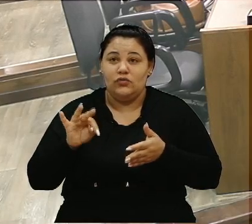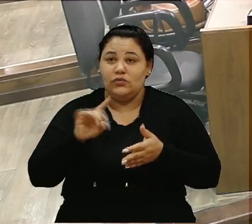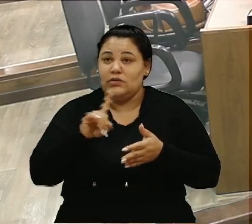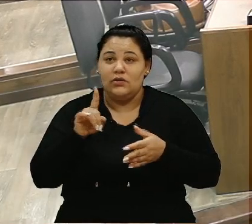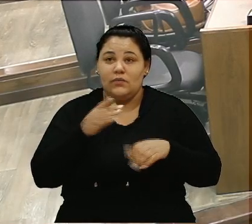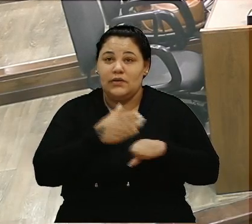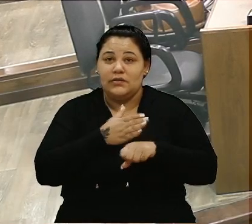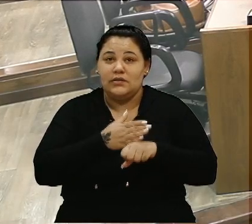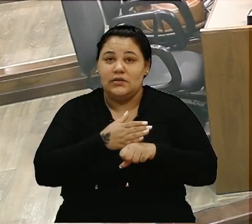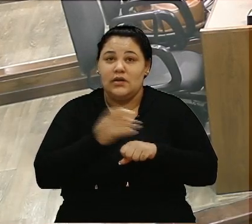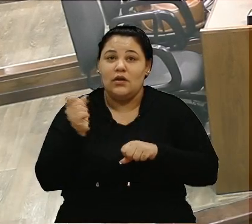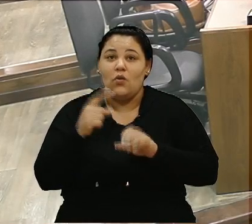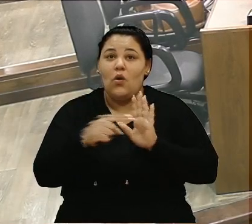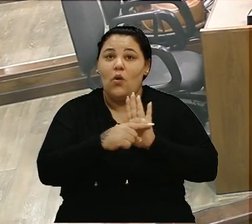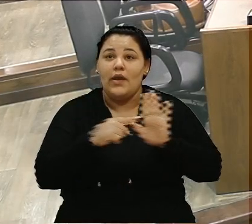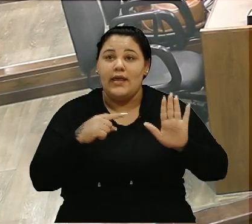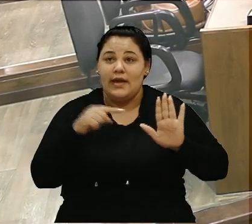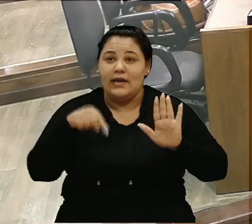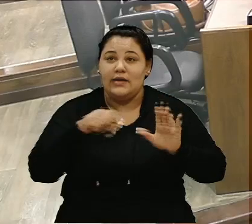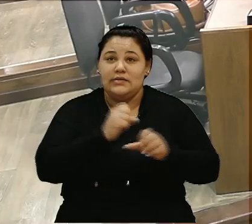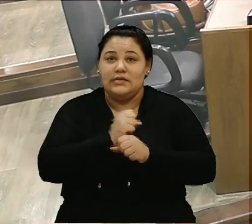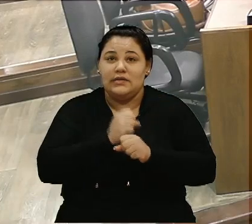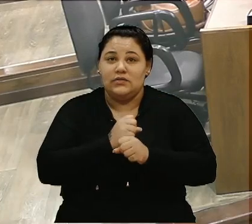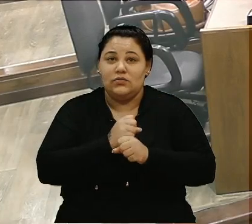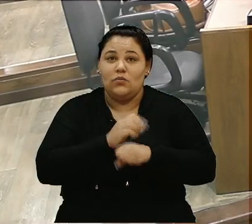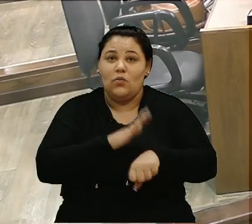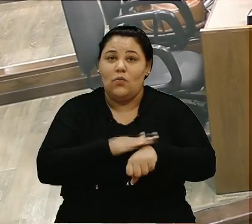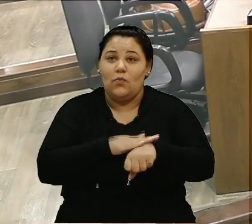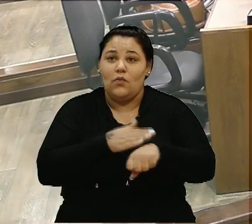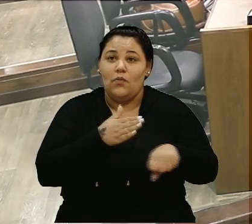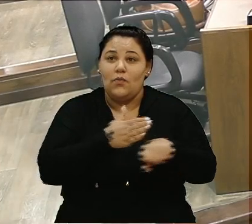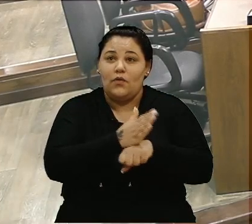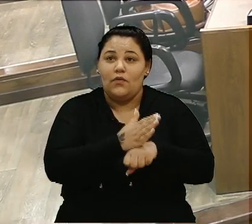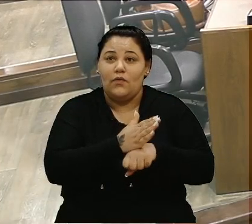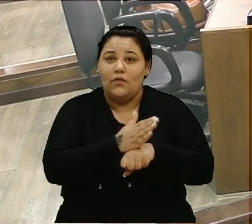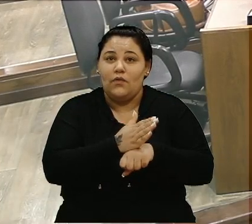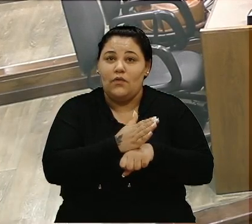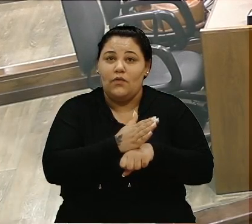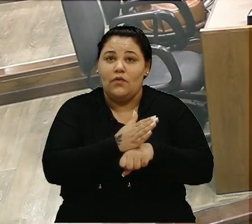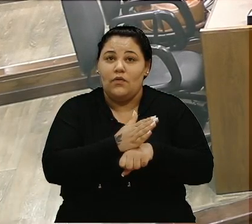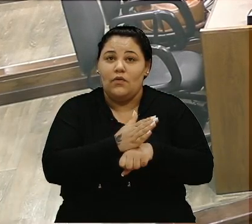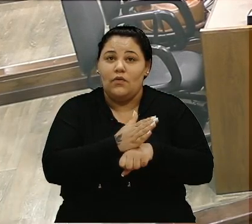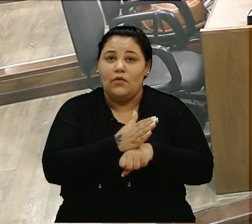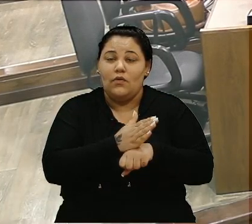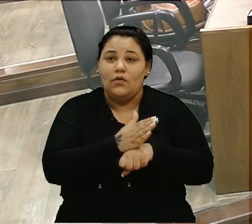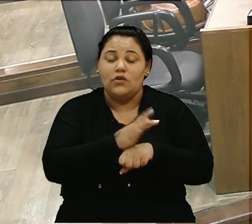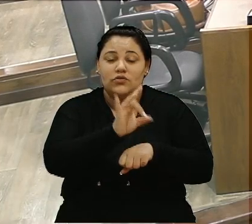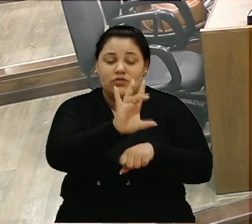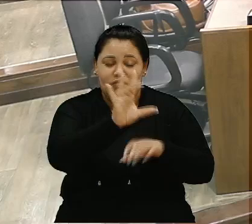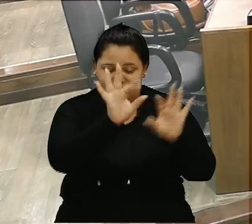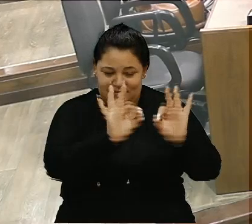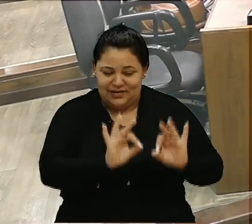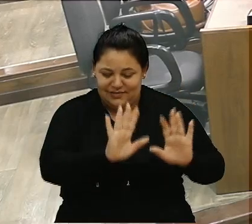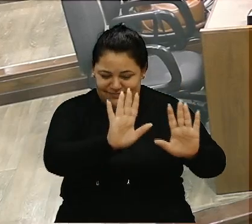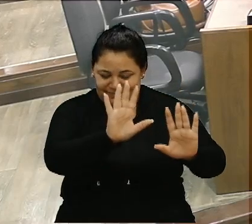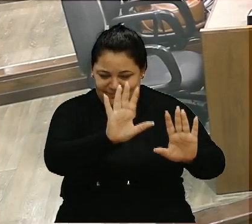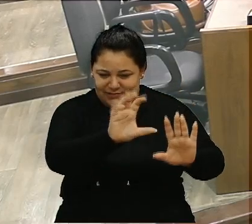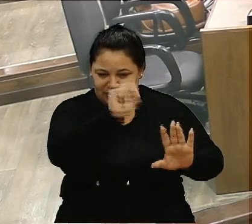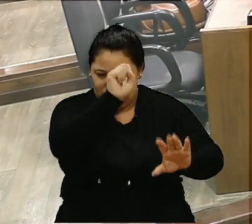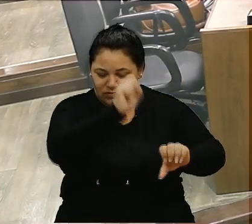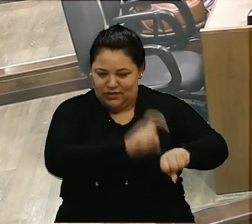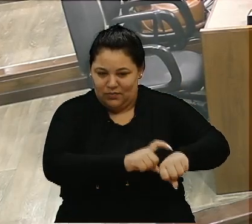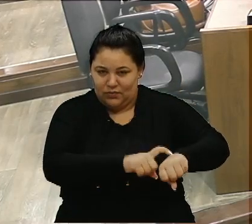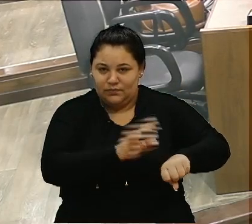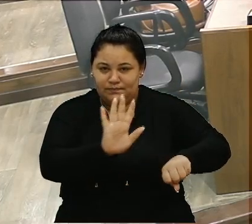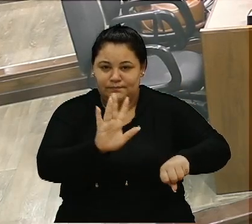em qual linha que vai estar esse ano, quando for aprovado? A gente vai atrás, vai buscar Só informação. uma questão, colegas. Segura o tempo do vereador Ramon.